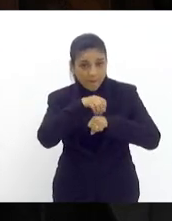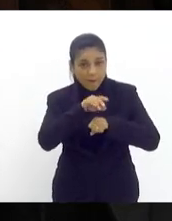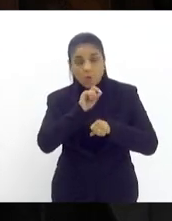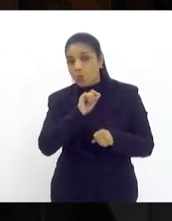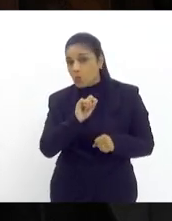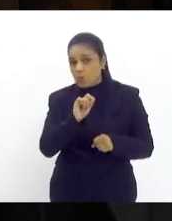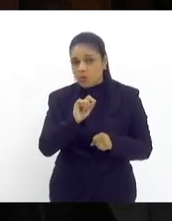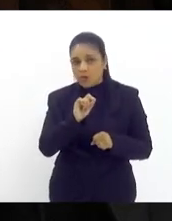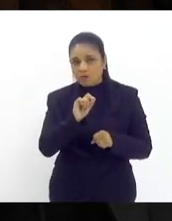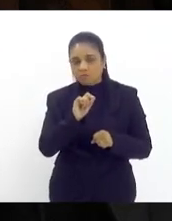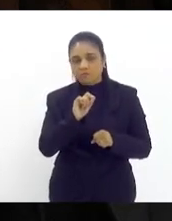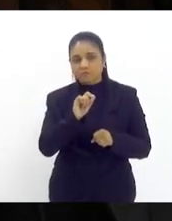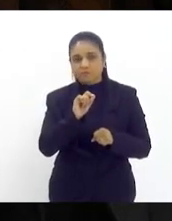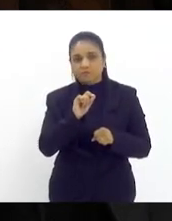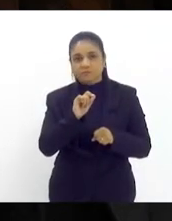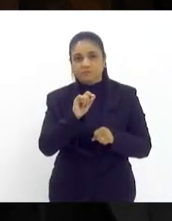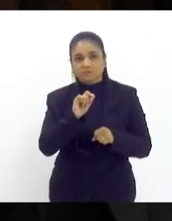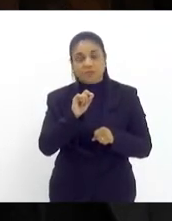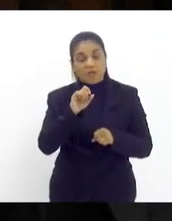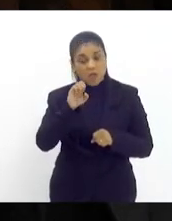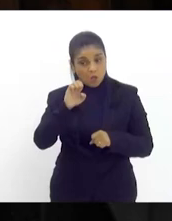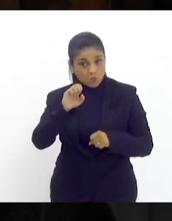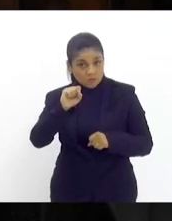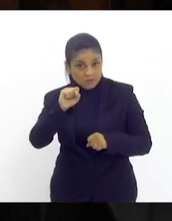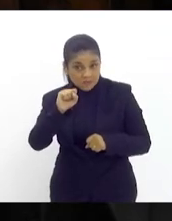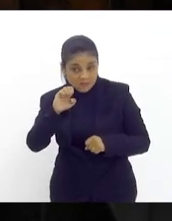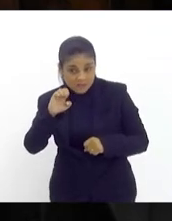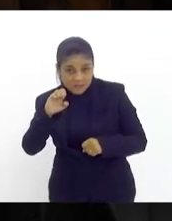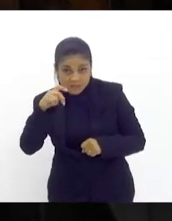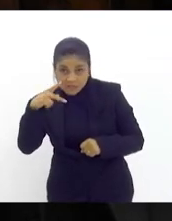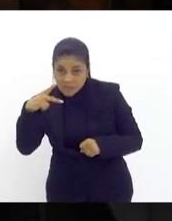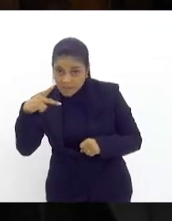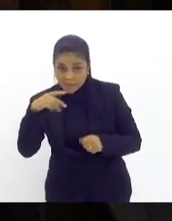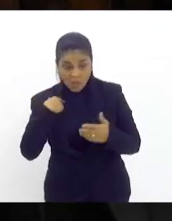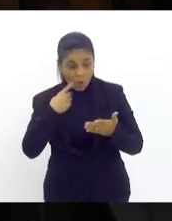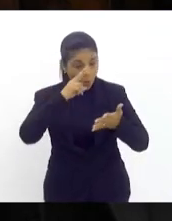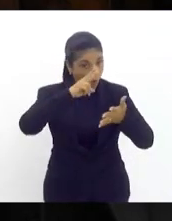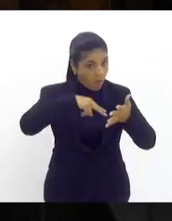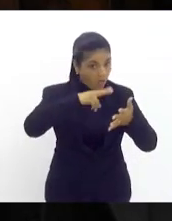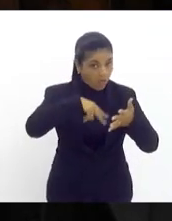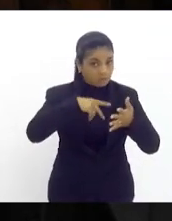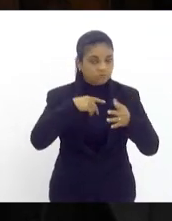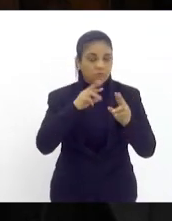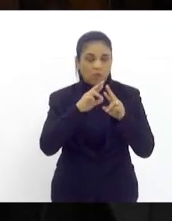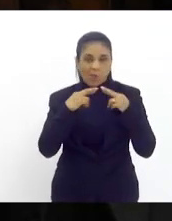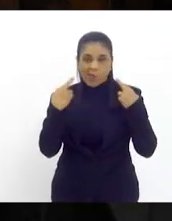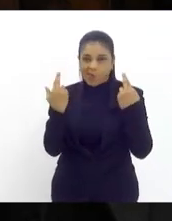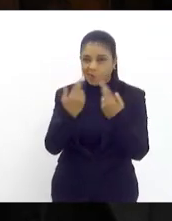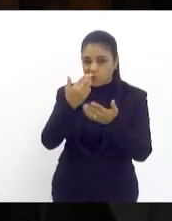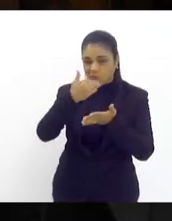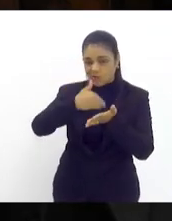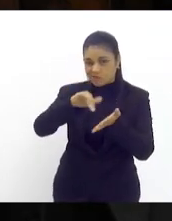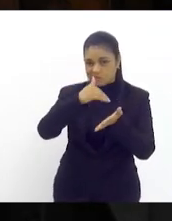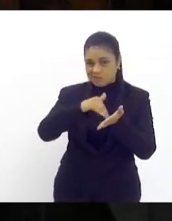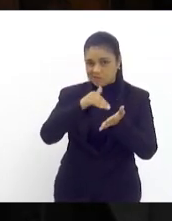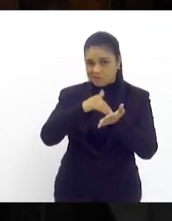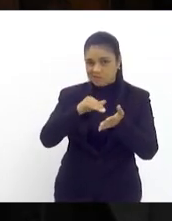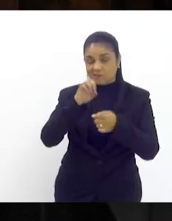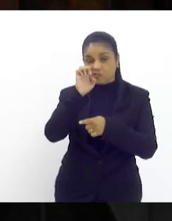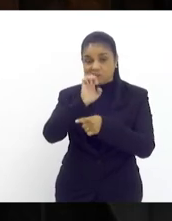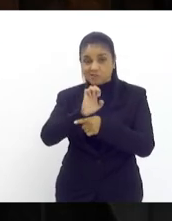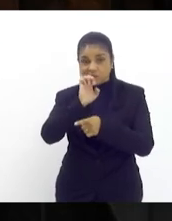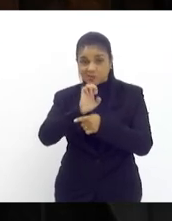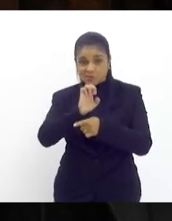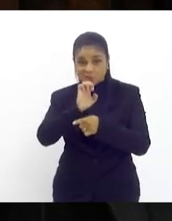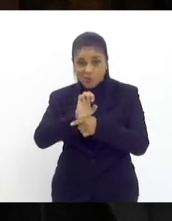em reunião é quem tá falando é o CEP eu tô lendo em reunião com a secretaria com a Secretária Estadual de